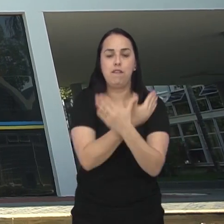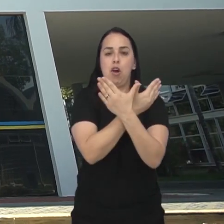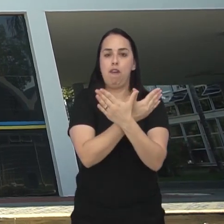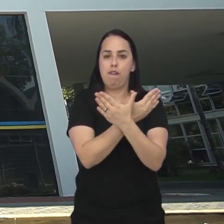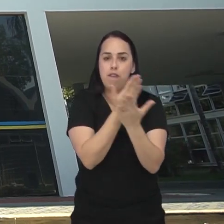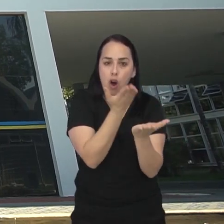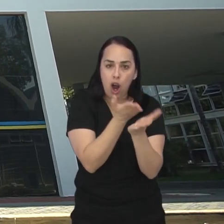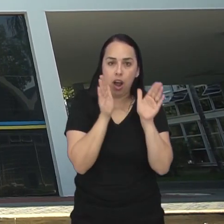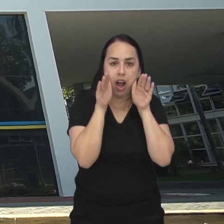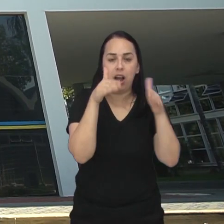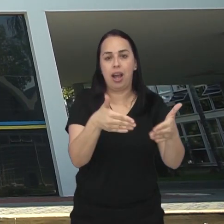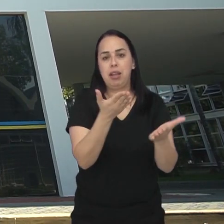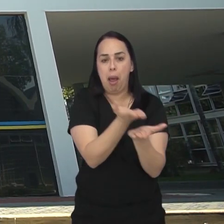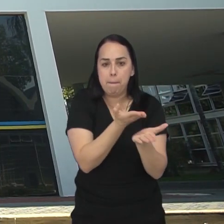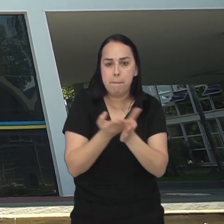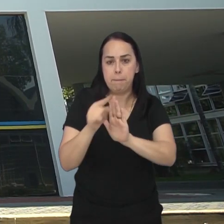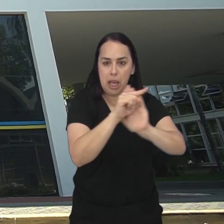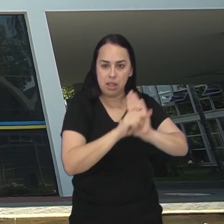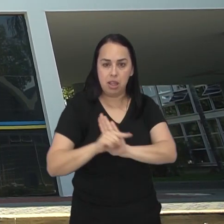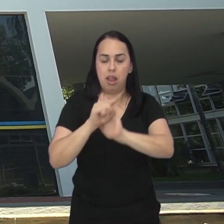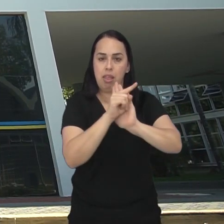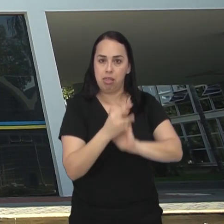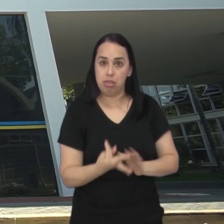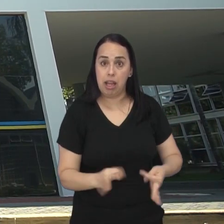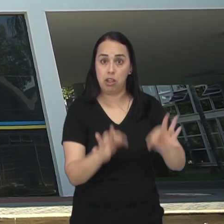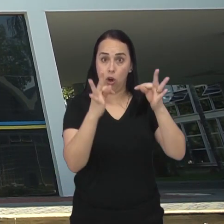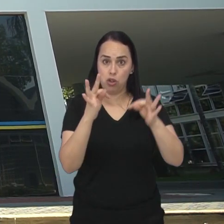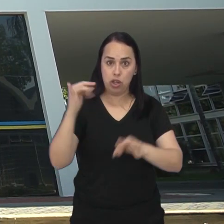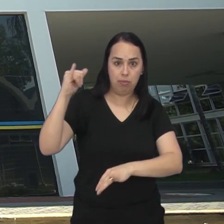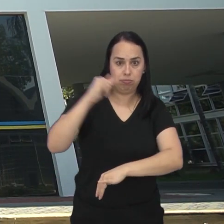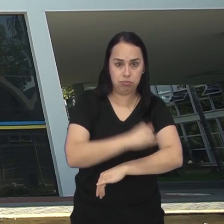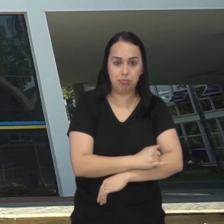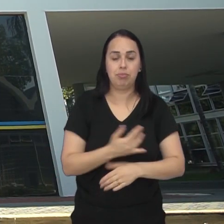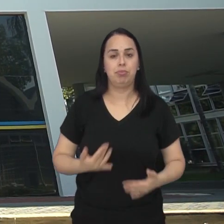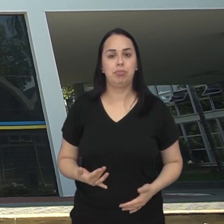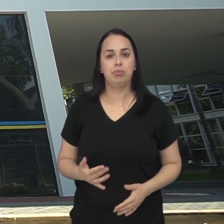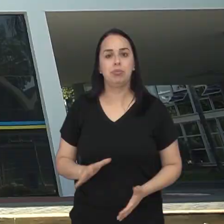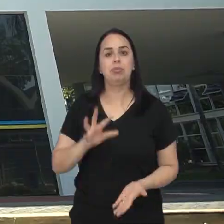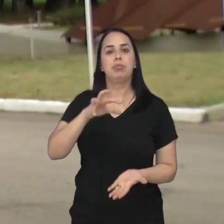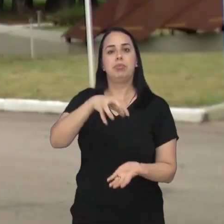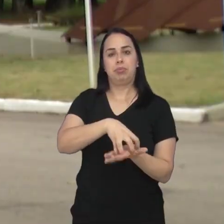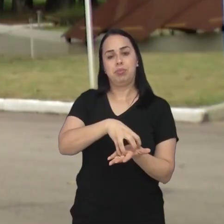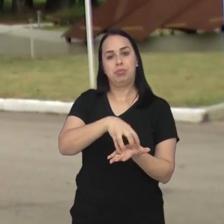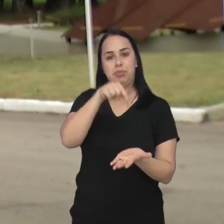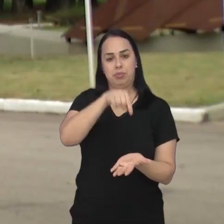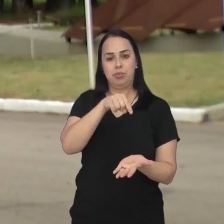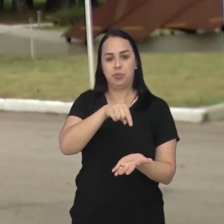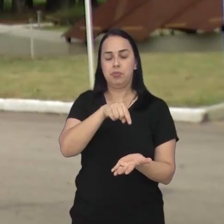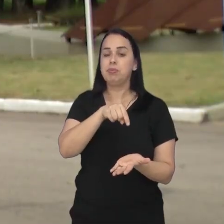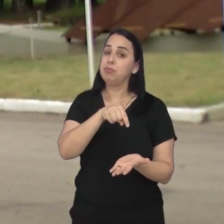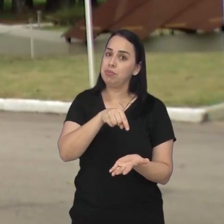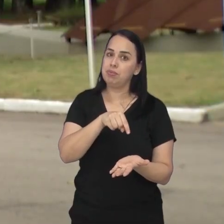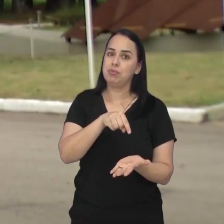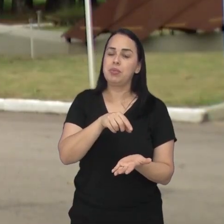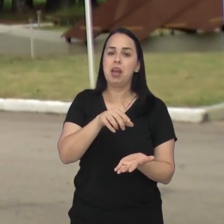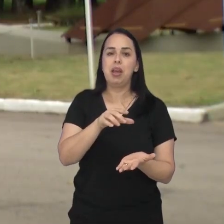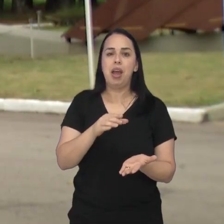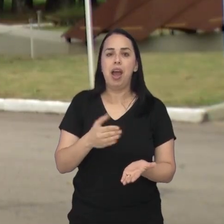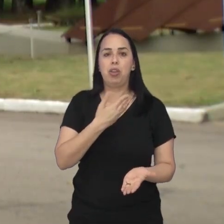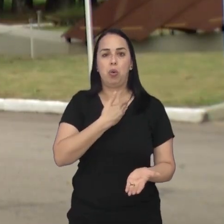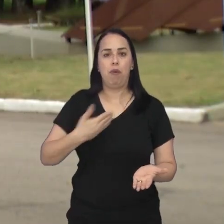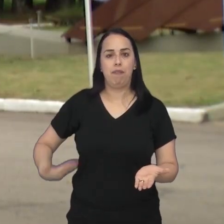instituição nacional direcionada à pesquisa e ao desenvolvimento de tecnologia aeronáutica. O Departamento de Ciência e